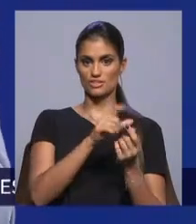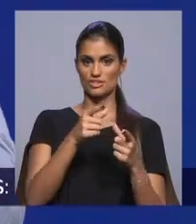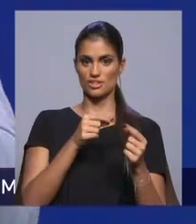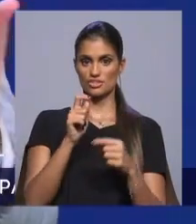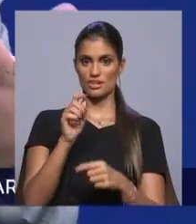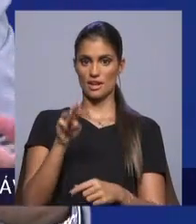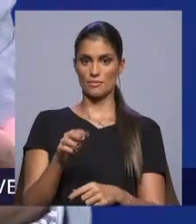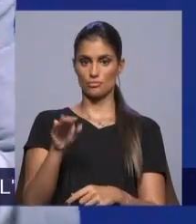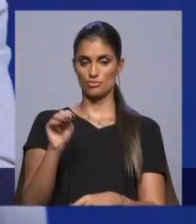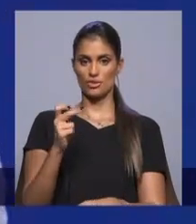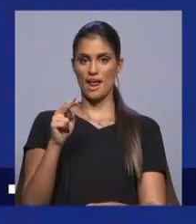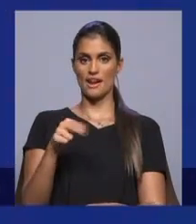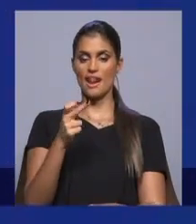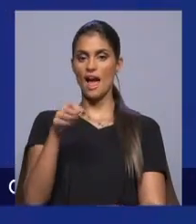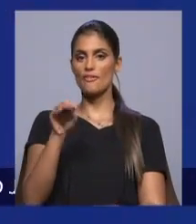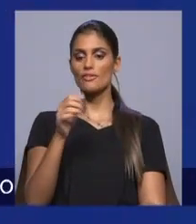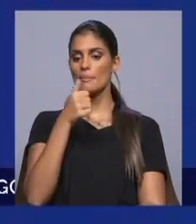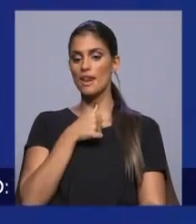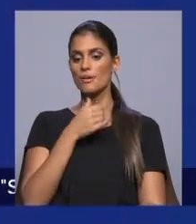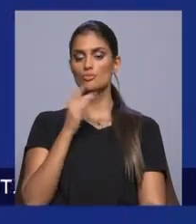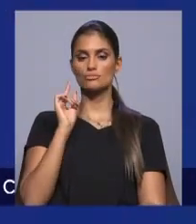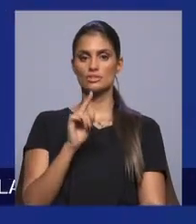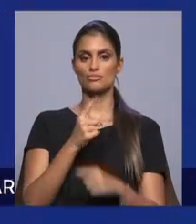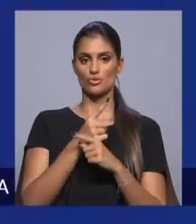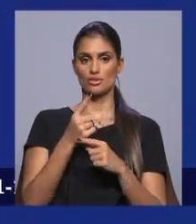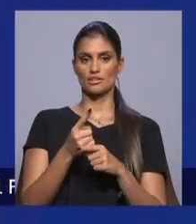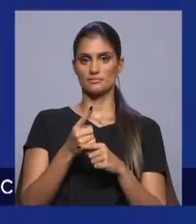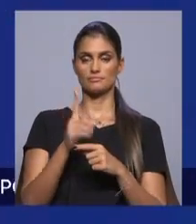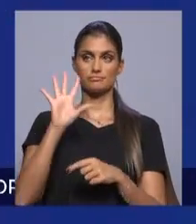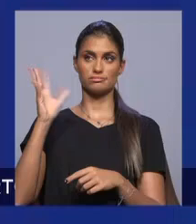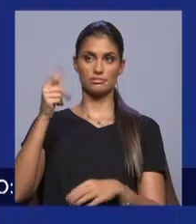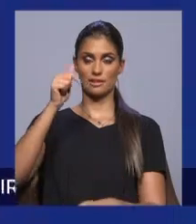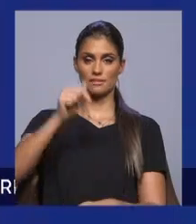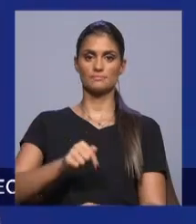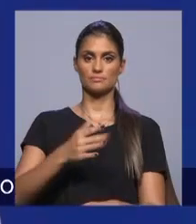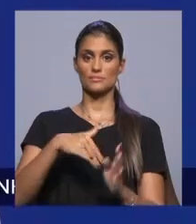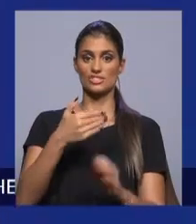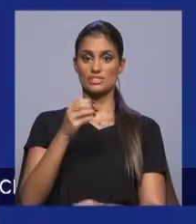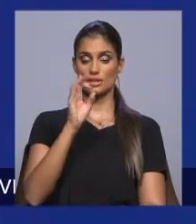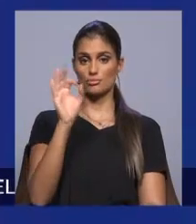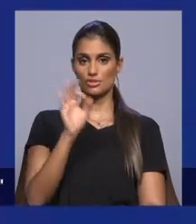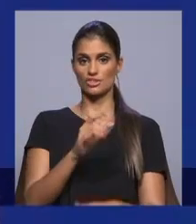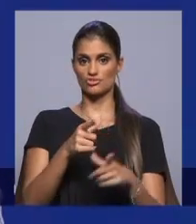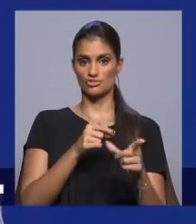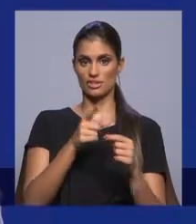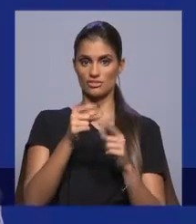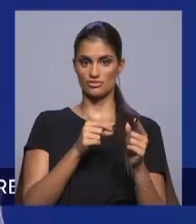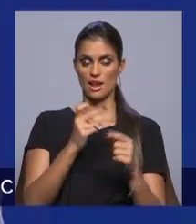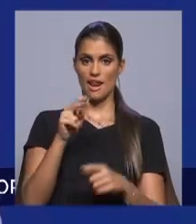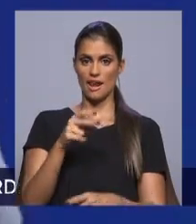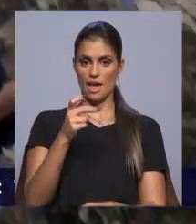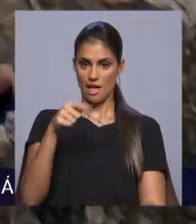M, estrelas anãs vermelhas, é extremamente importante porque na nossa galáxia, por exemplo, mais de 70% das estrelas são estrelas